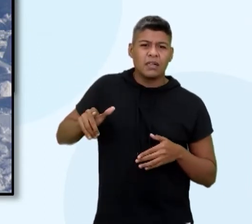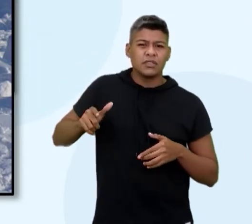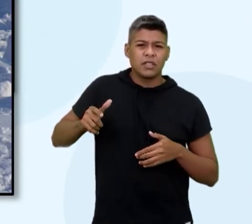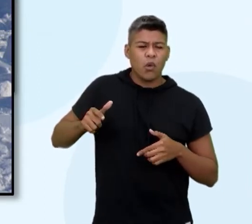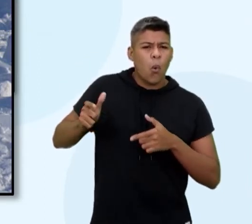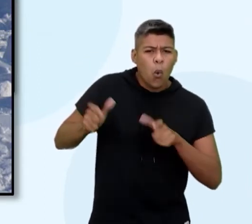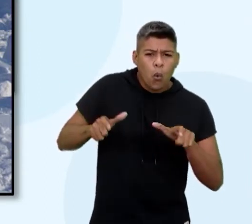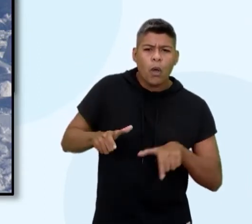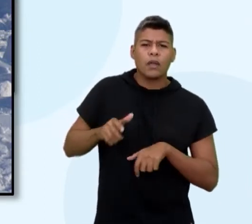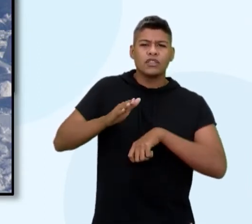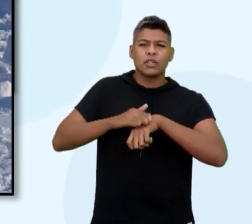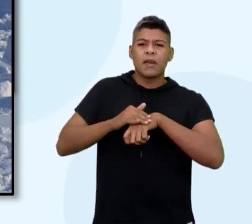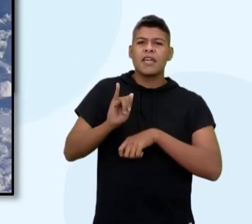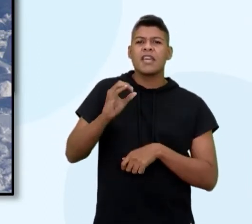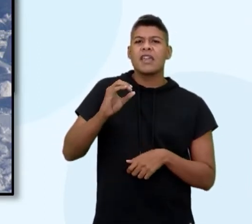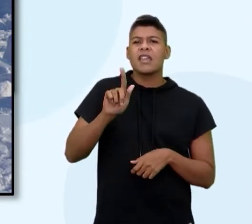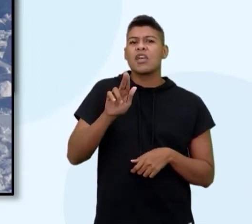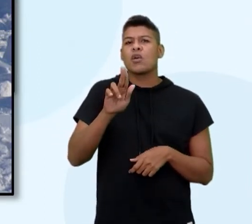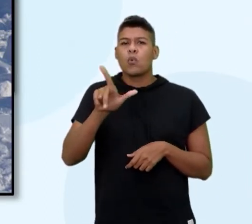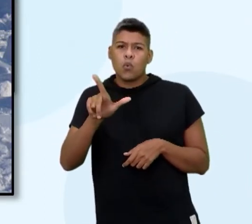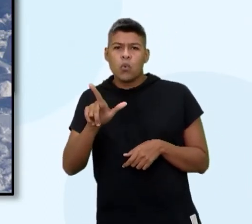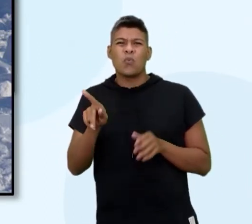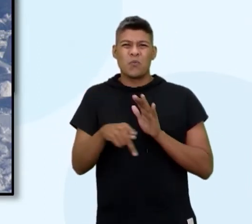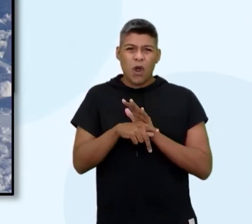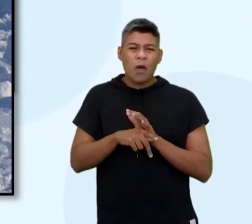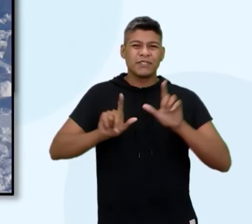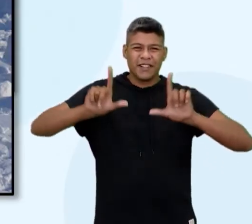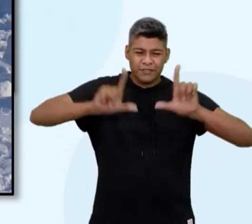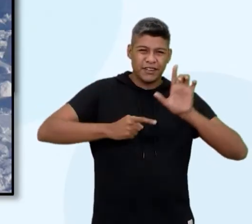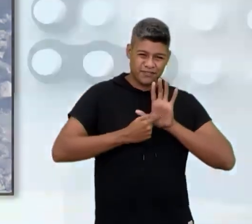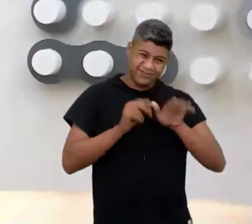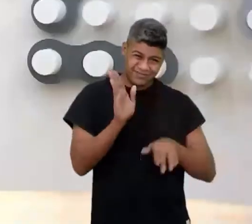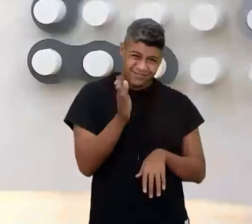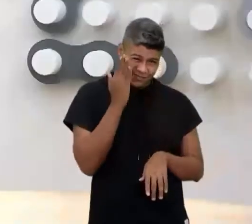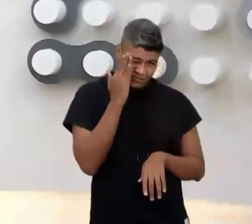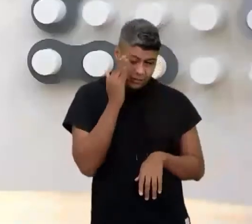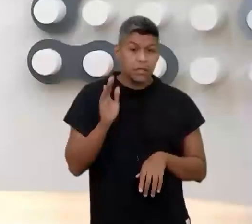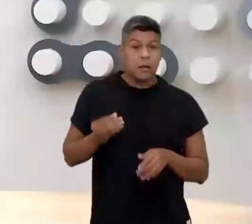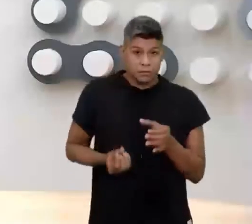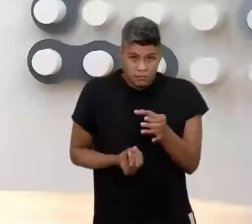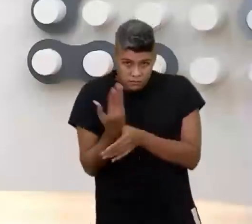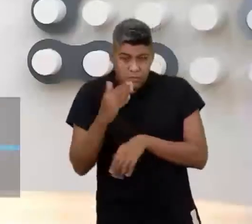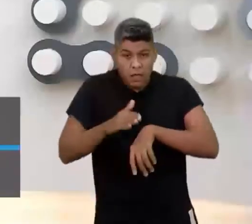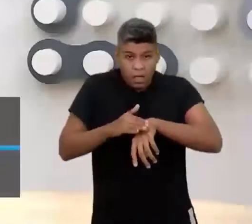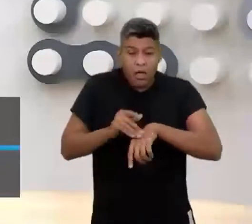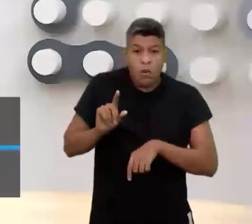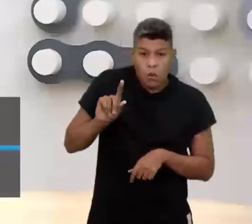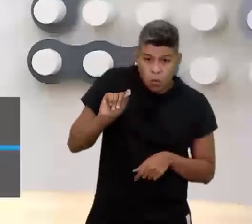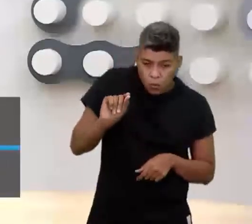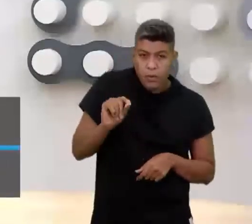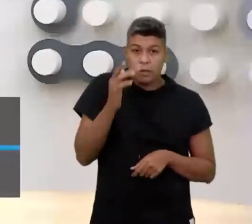A gente tem aqui um iglu que aparece nos desenhos animados. Os iglus que são feitos aí